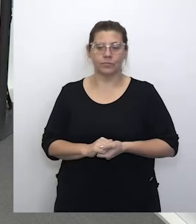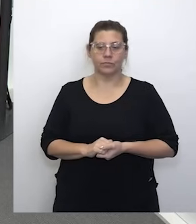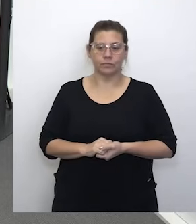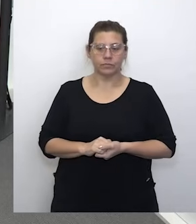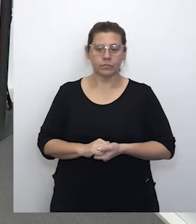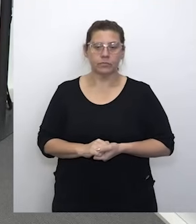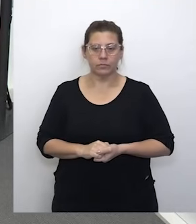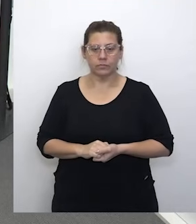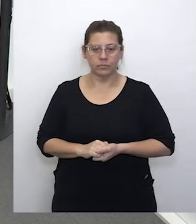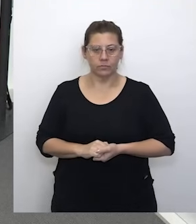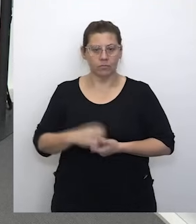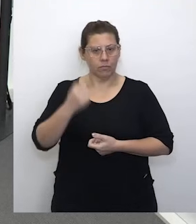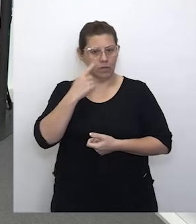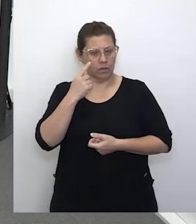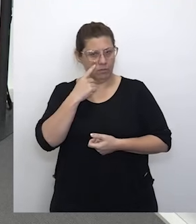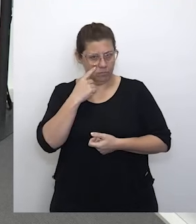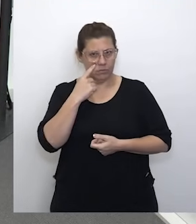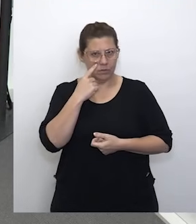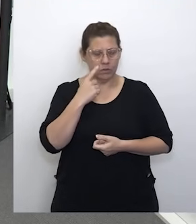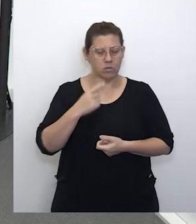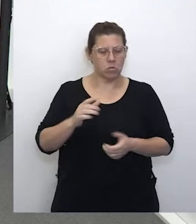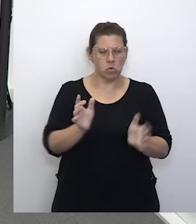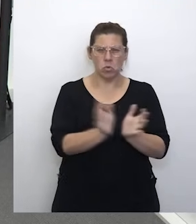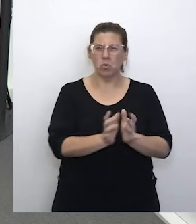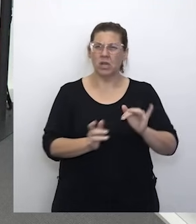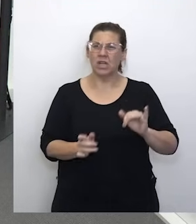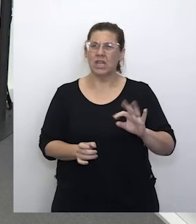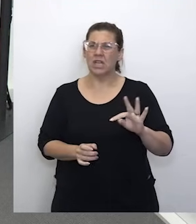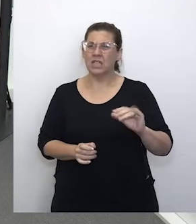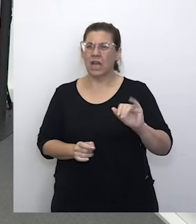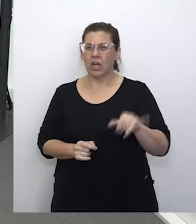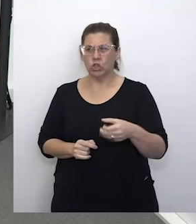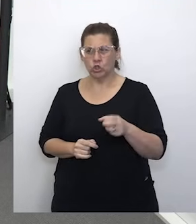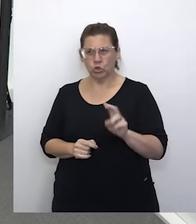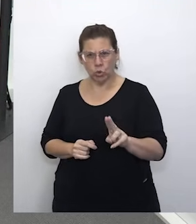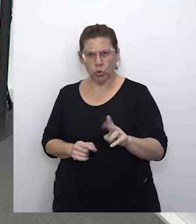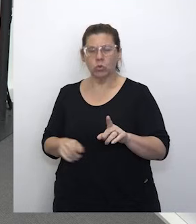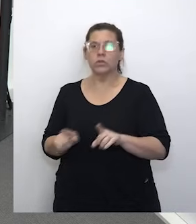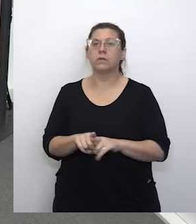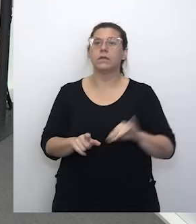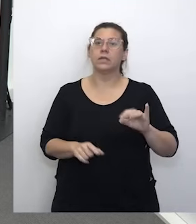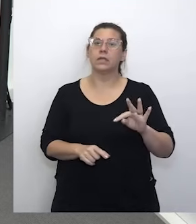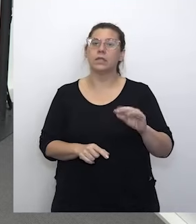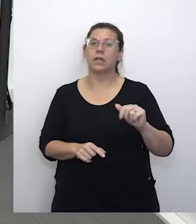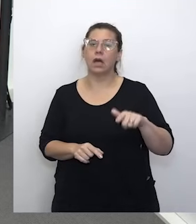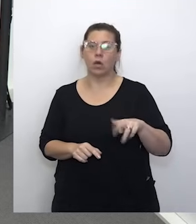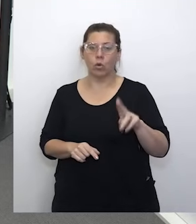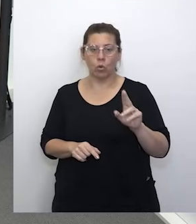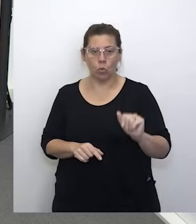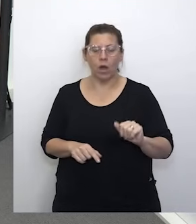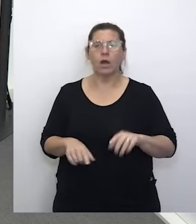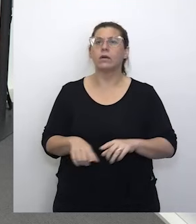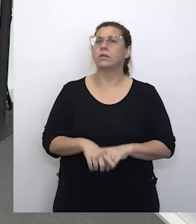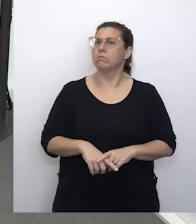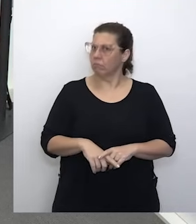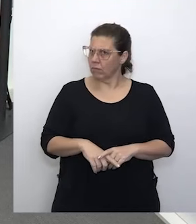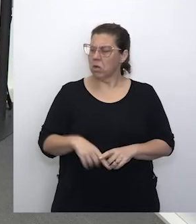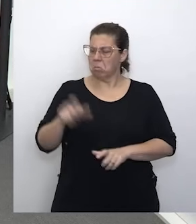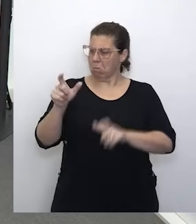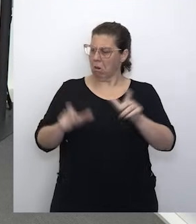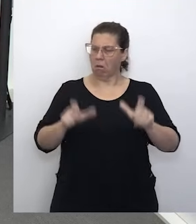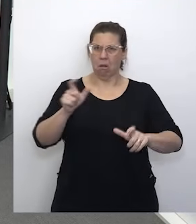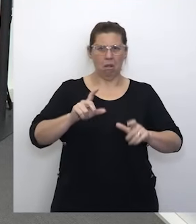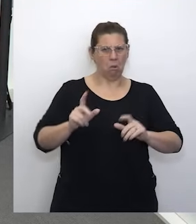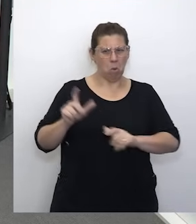Isso aí, eu tava olhando aqui, tem um pessoal de Itaju, acho que eu nunca vi o pessoal de Itaju, o pessoal de Itaquaquecetuba. Tá aparecendo um pessoal diferente hoje. Bom dia aqui. para todo mundo. Tem